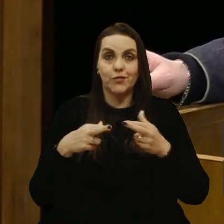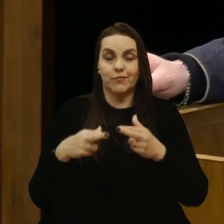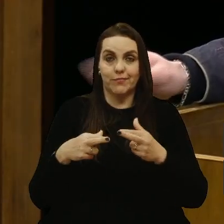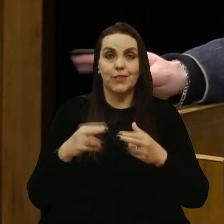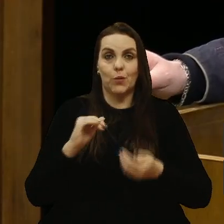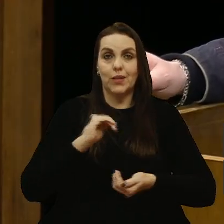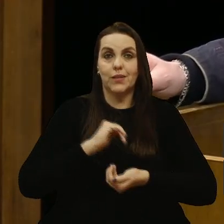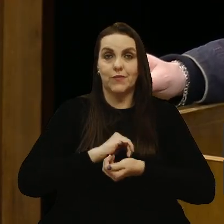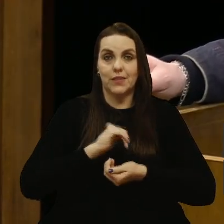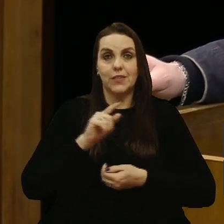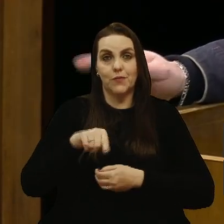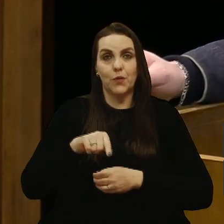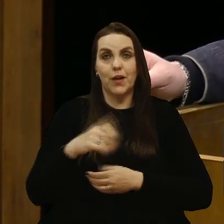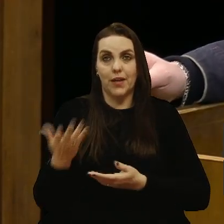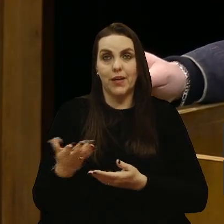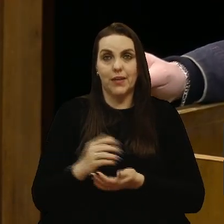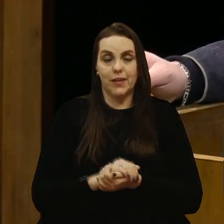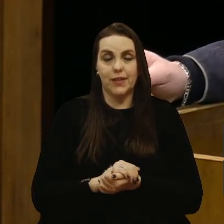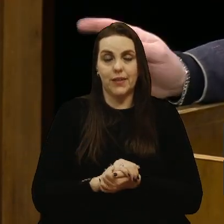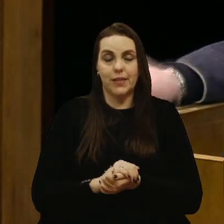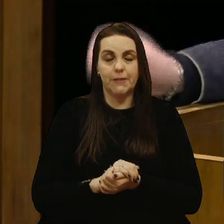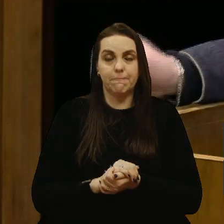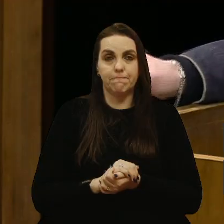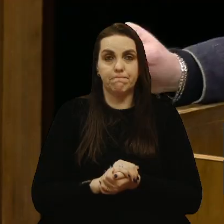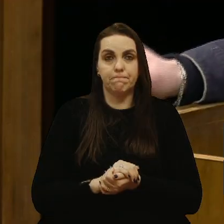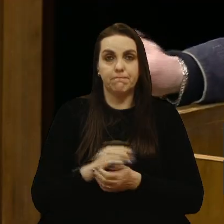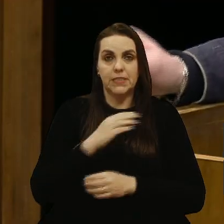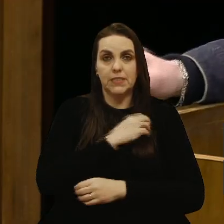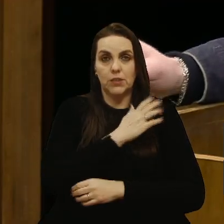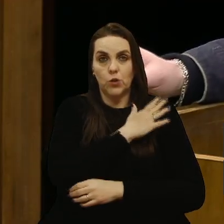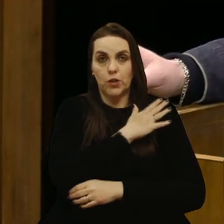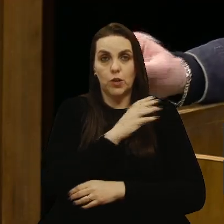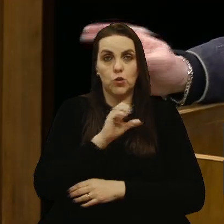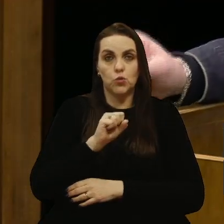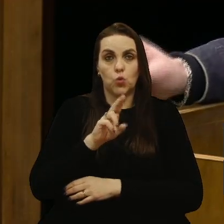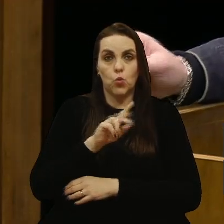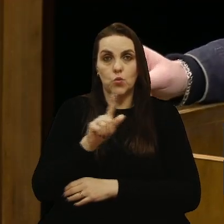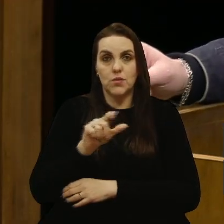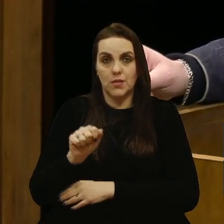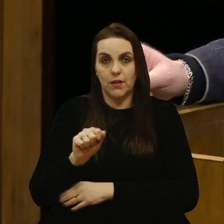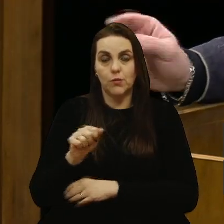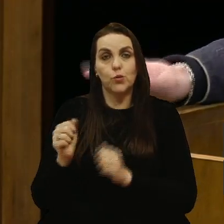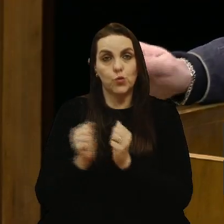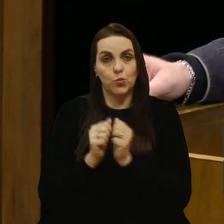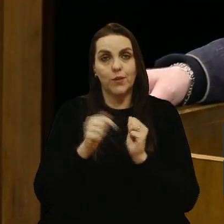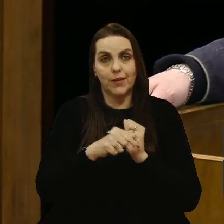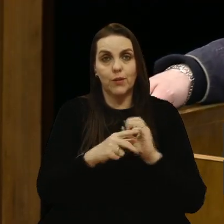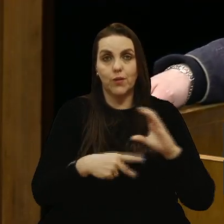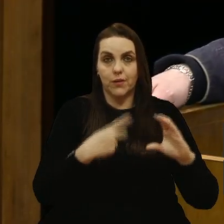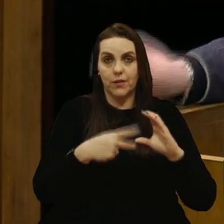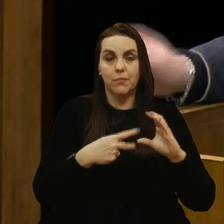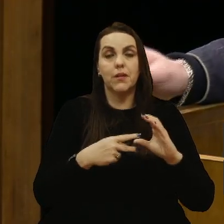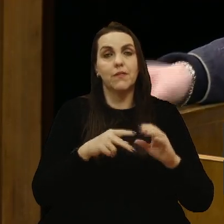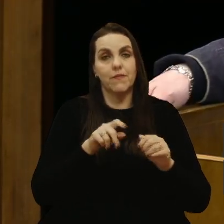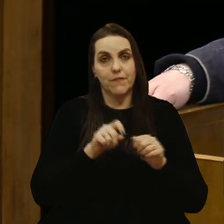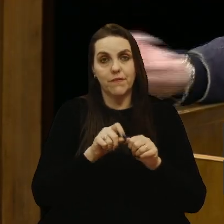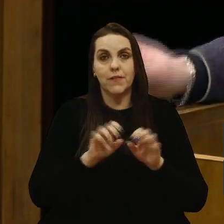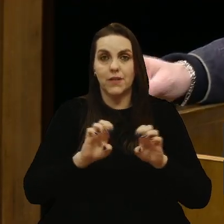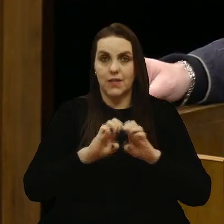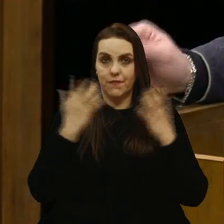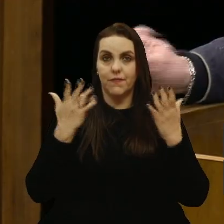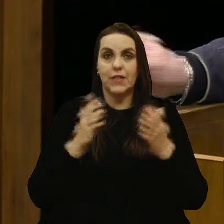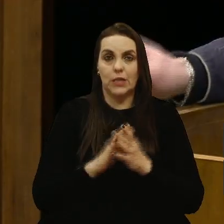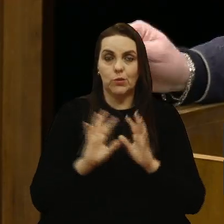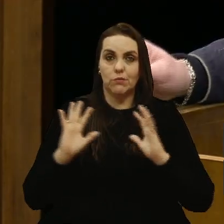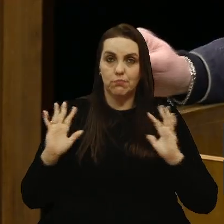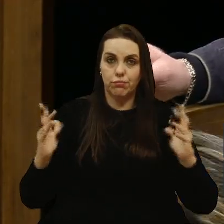Defesa Civil aqui da CREPDEC 9, Tenente Coronel Souza, juntamente com esse legislativo, nós iremos sim fazer um evento